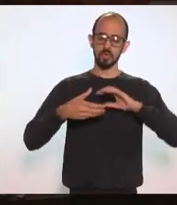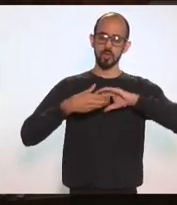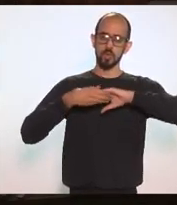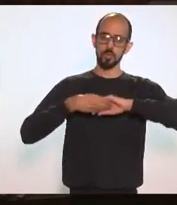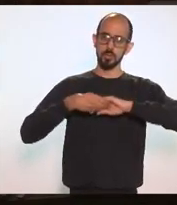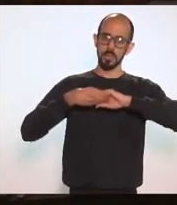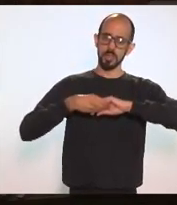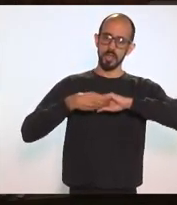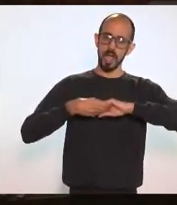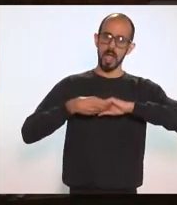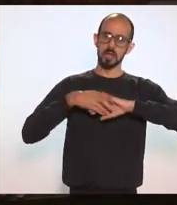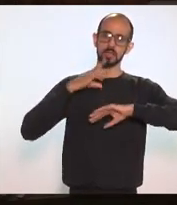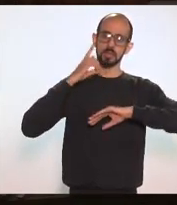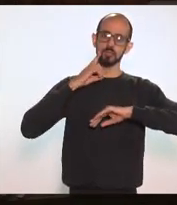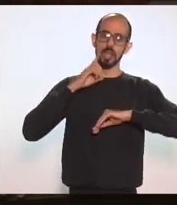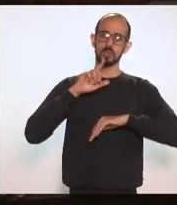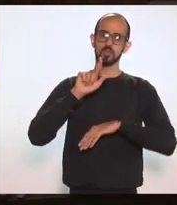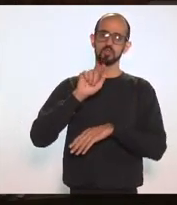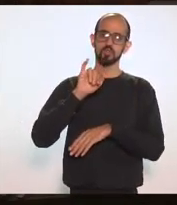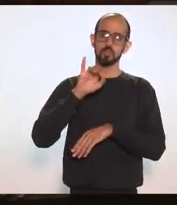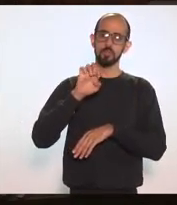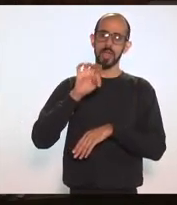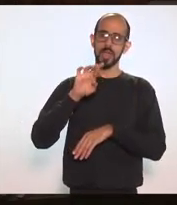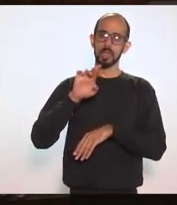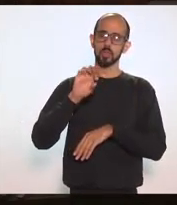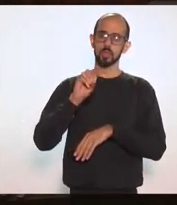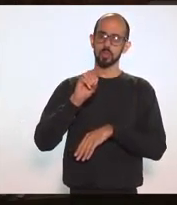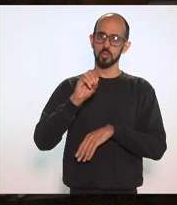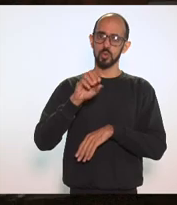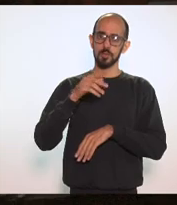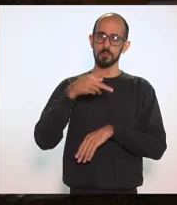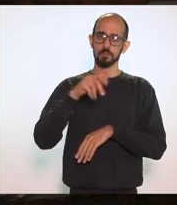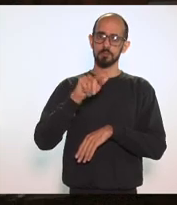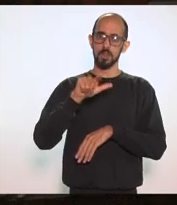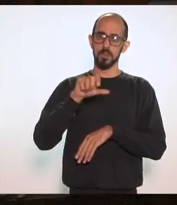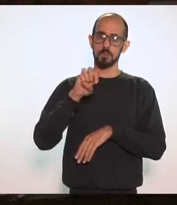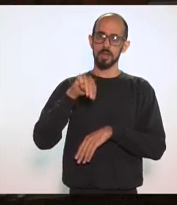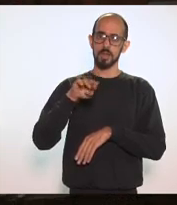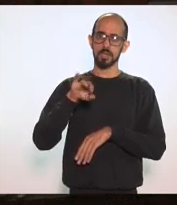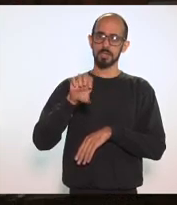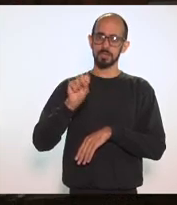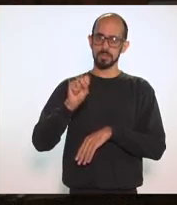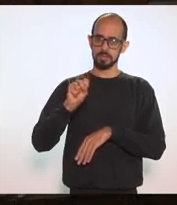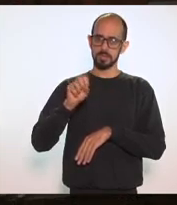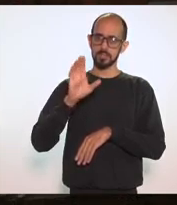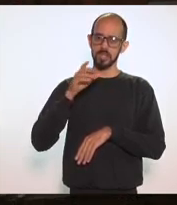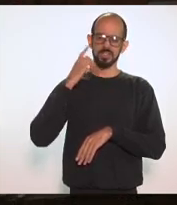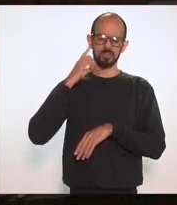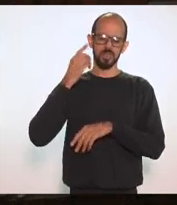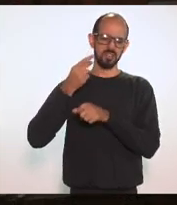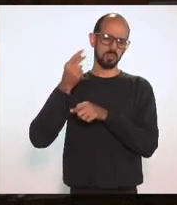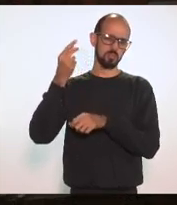ex-deputado Gilberto Palmares, que Vossa Excelência conhece, deputado por muitos mandatos, e que